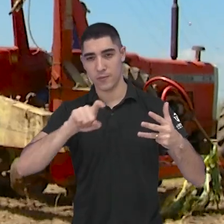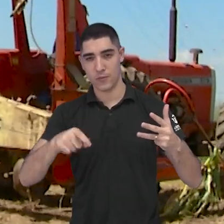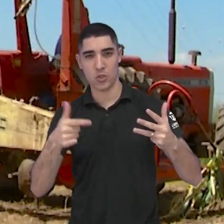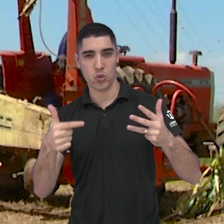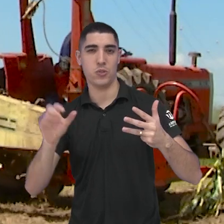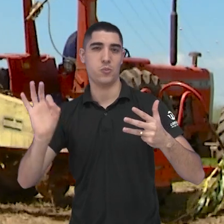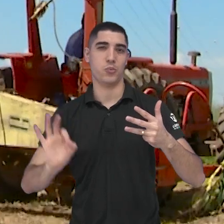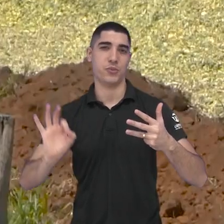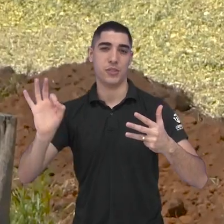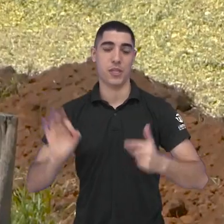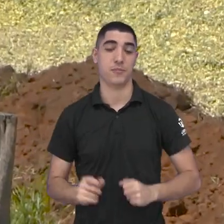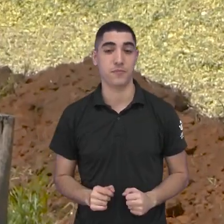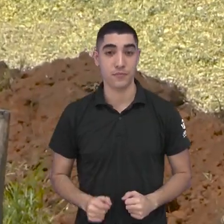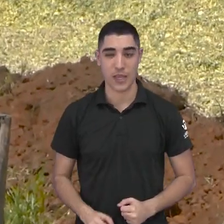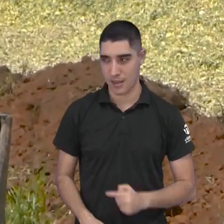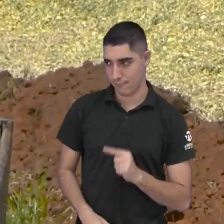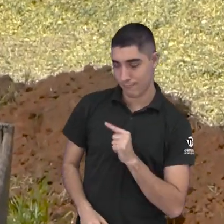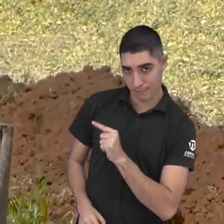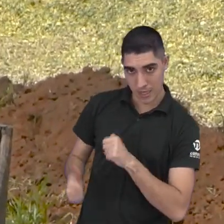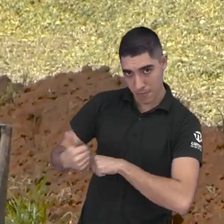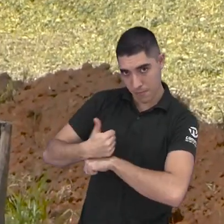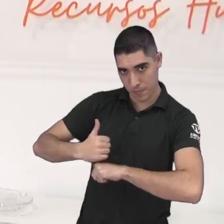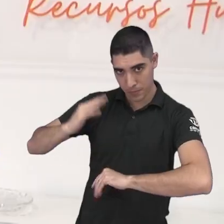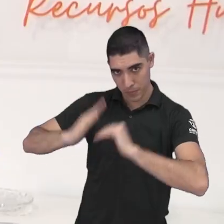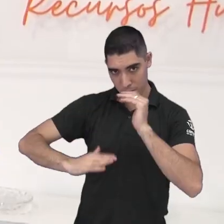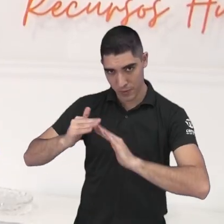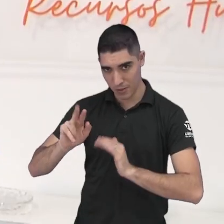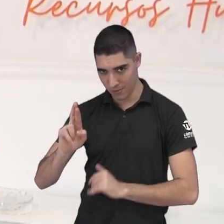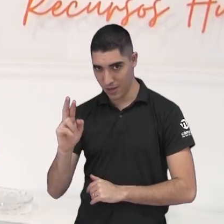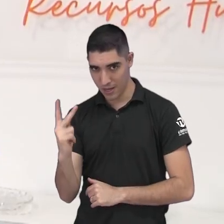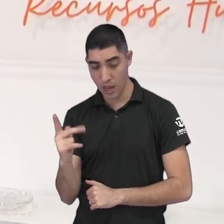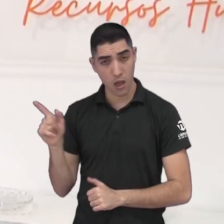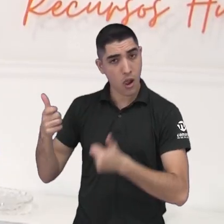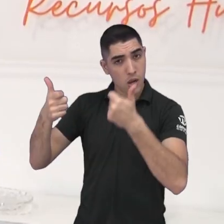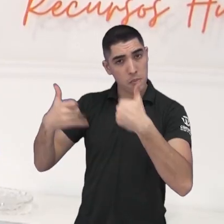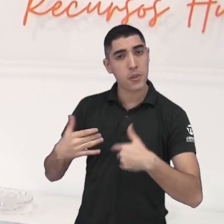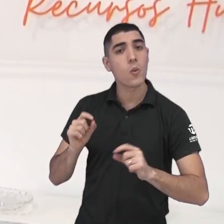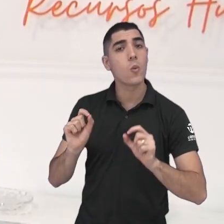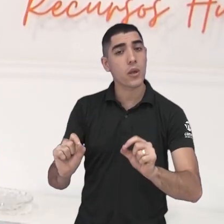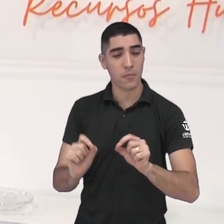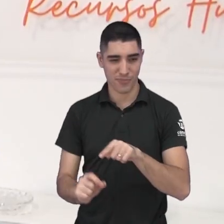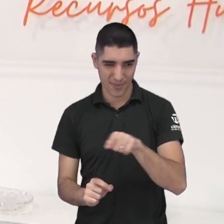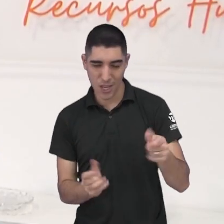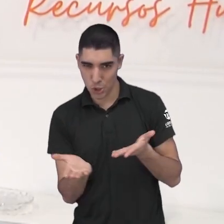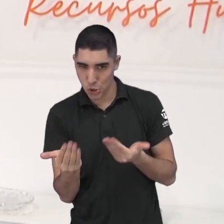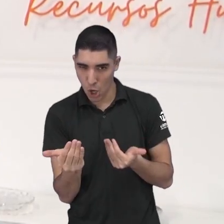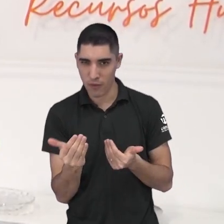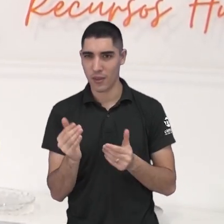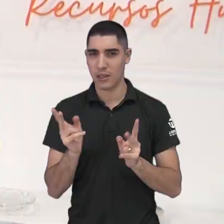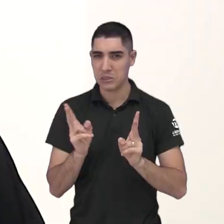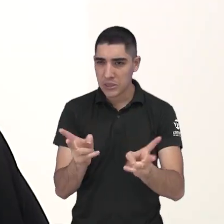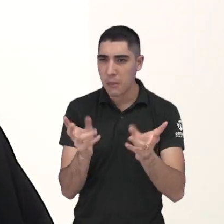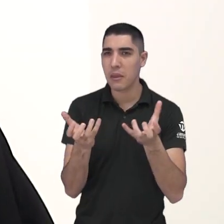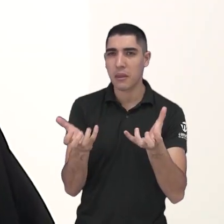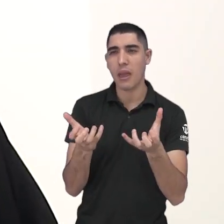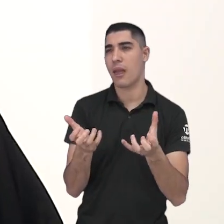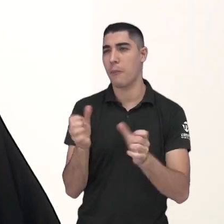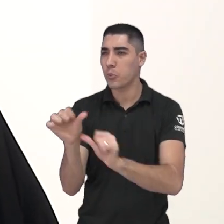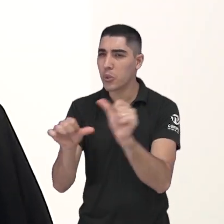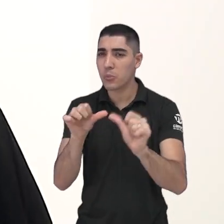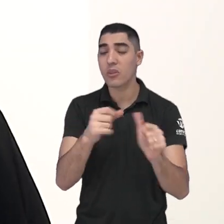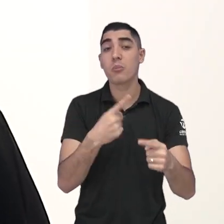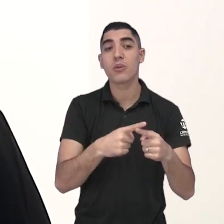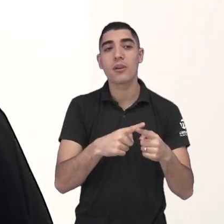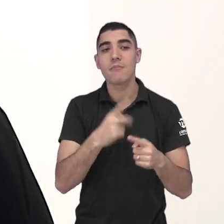2,7% e agronegócio, com 2,2%. Essa especialista em recursos humanos explica que o comportamento, muitas